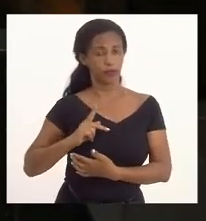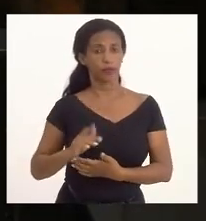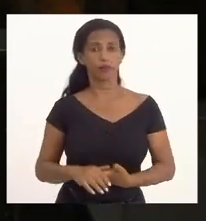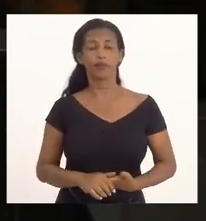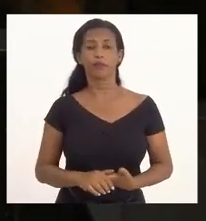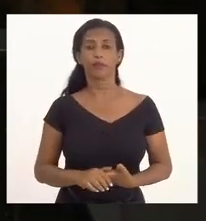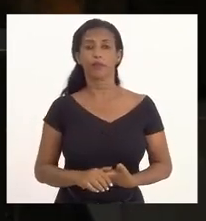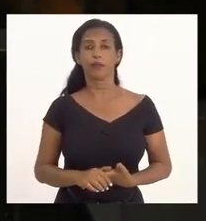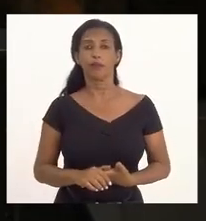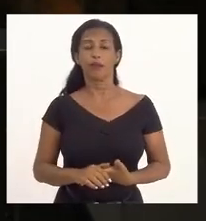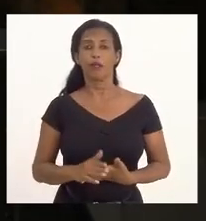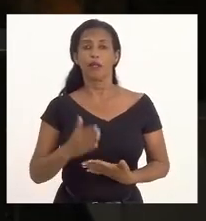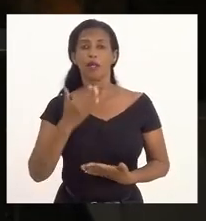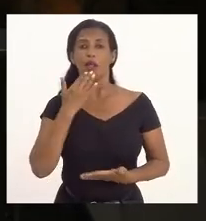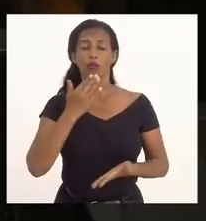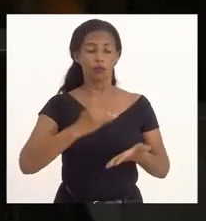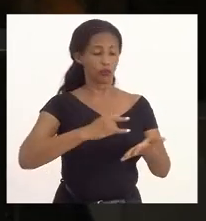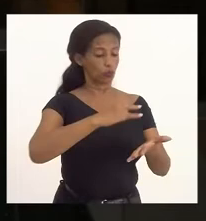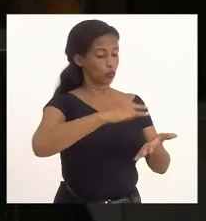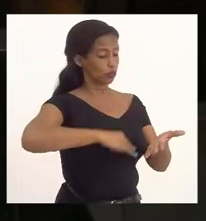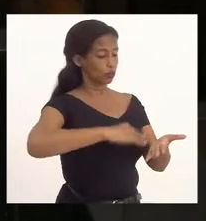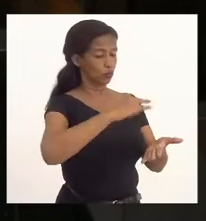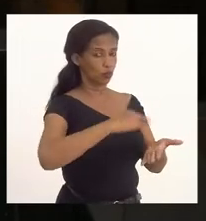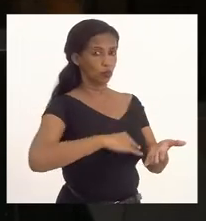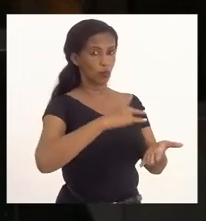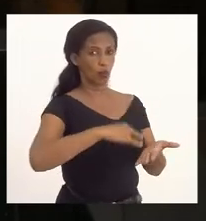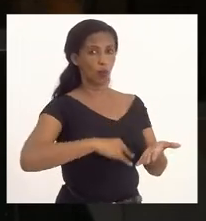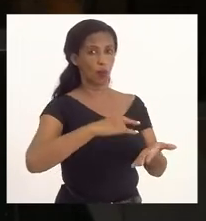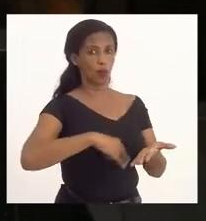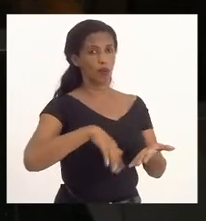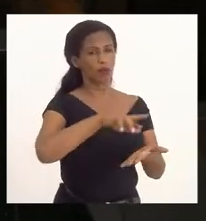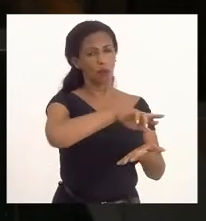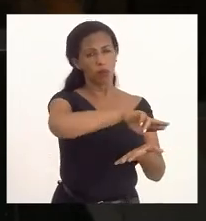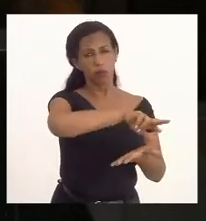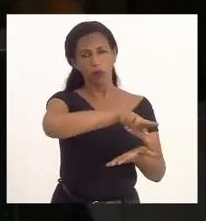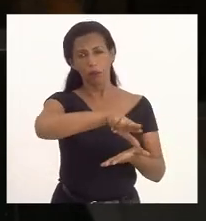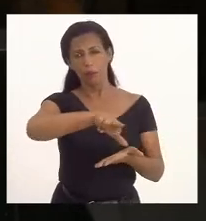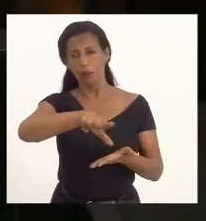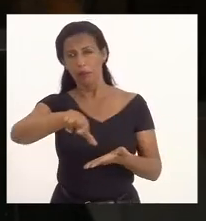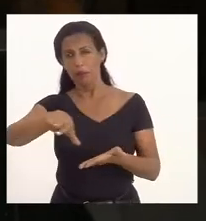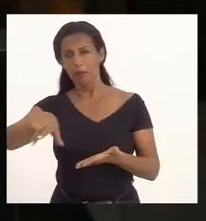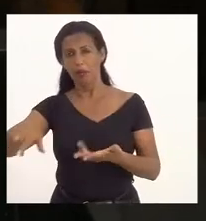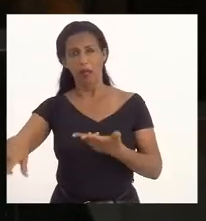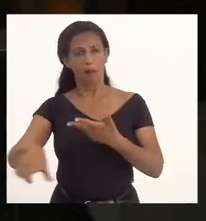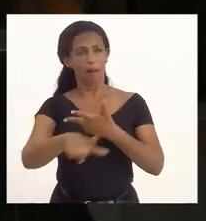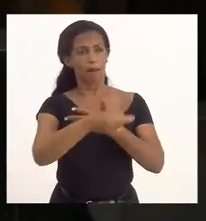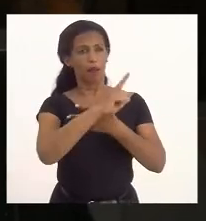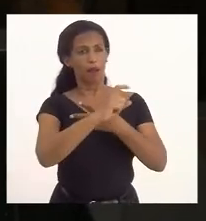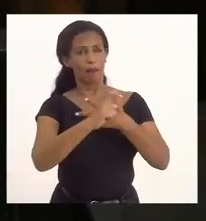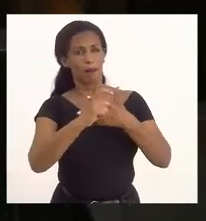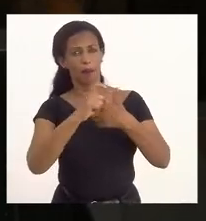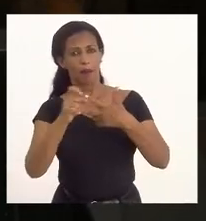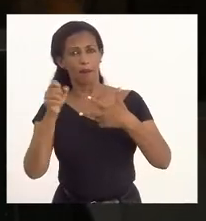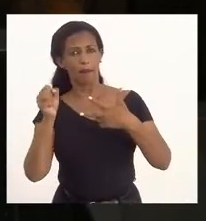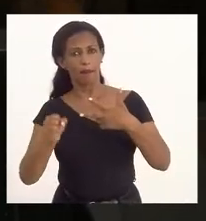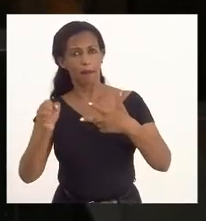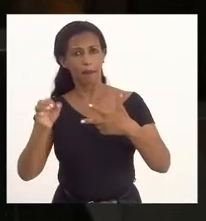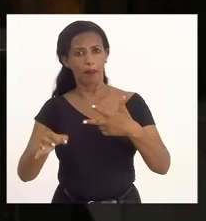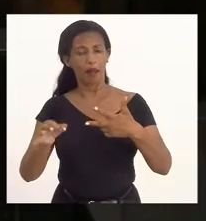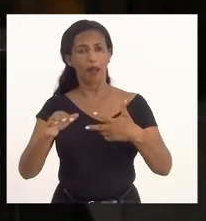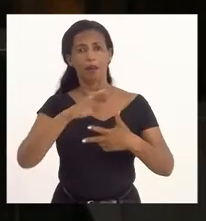requerer documentos das diversas instâncias de poder para promover